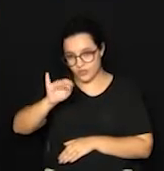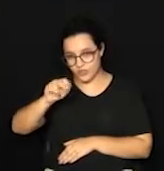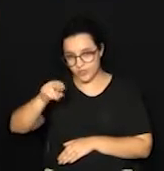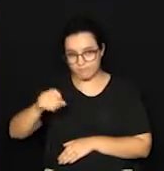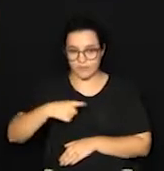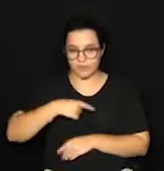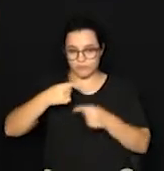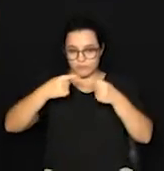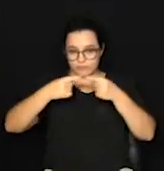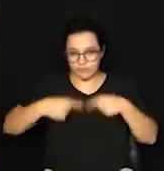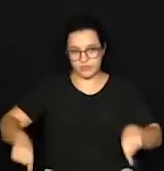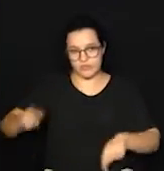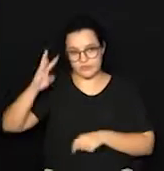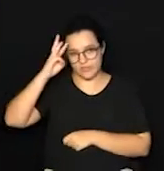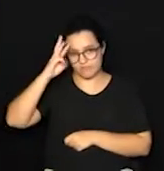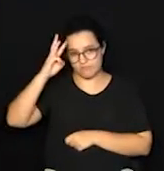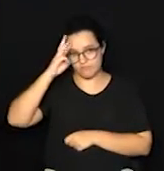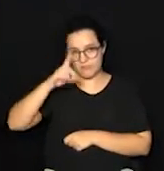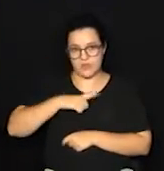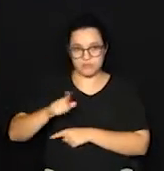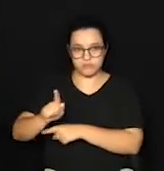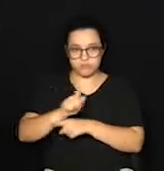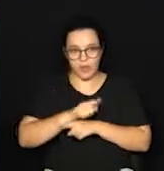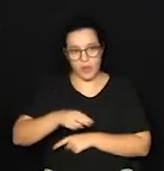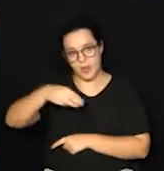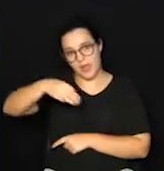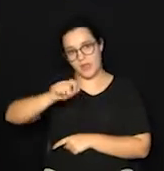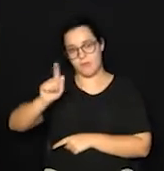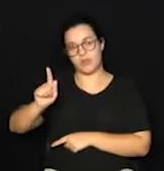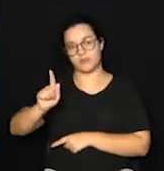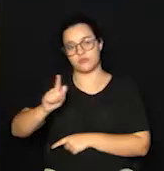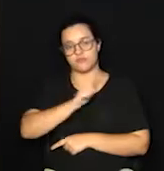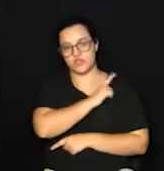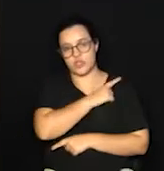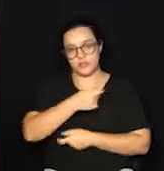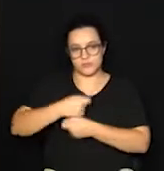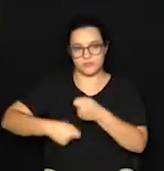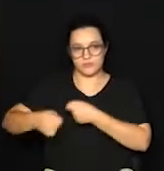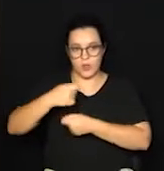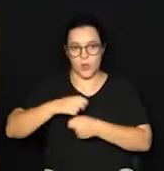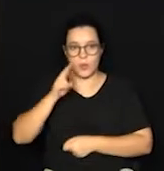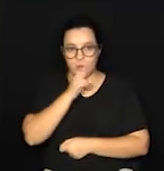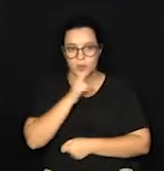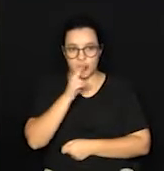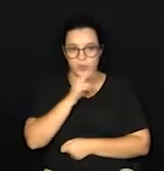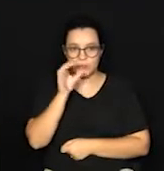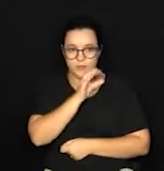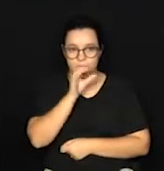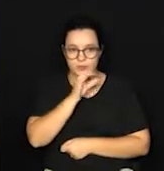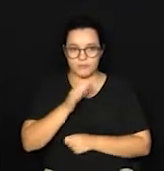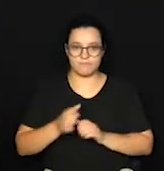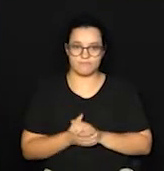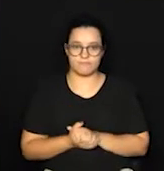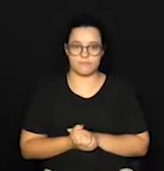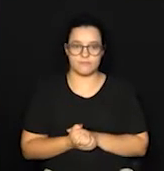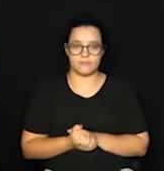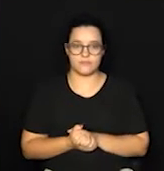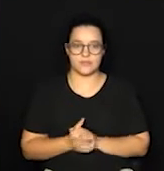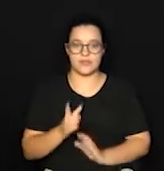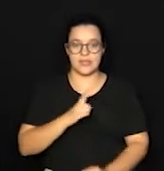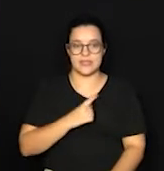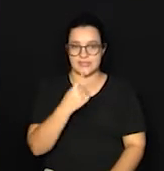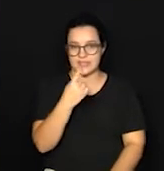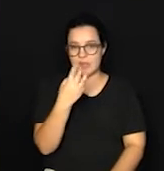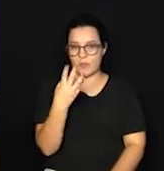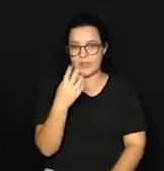gestão vai ser da rede Mário Gatti de urgência e emergência. São 145